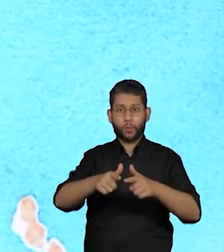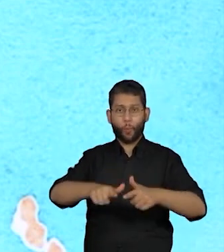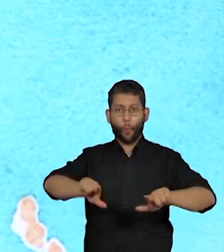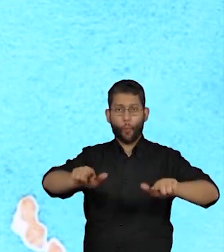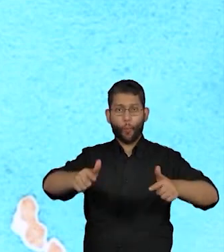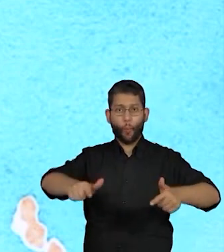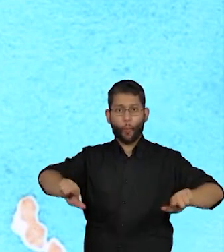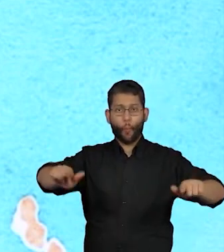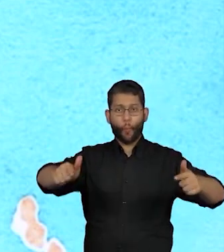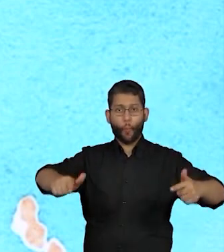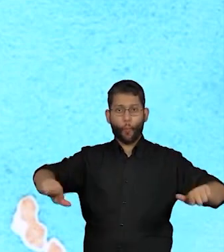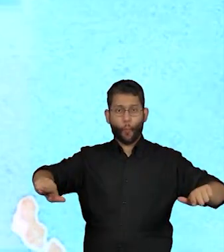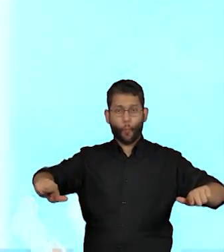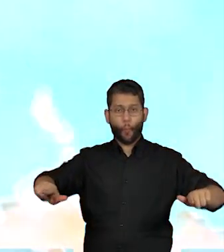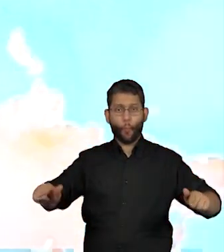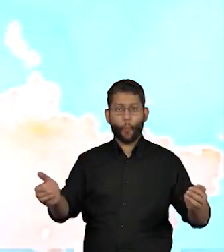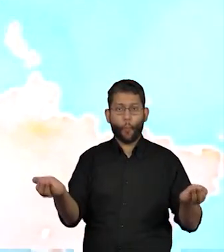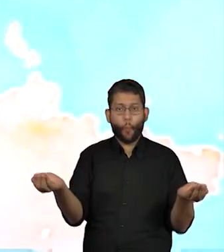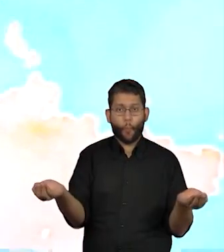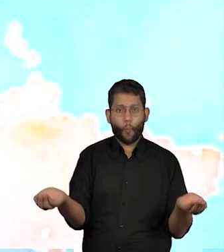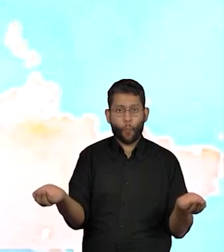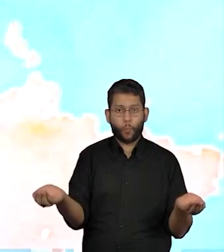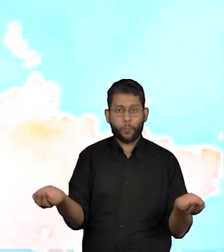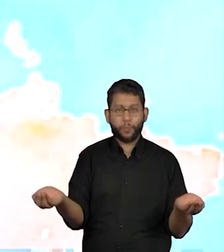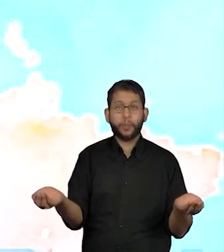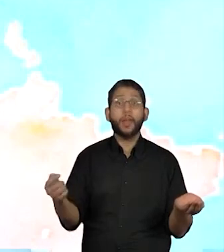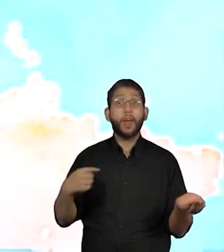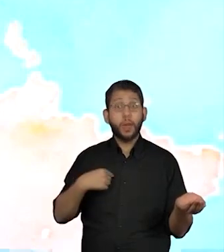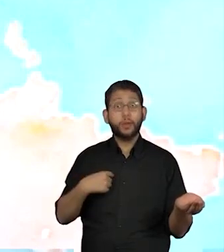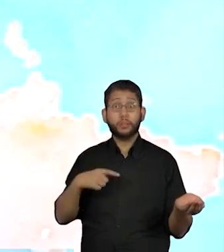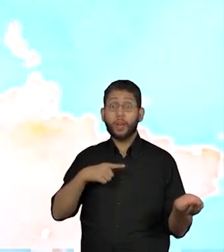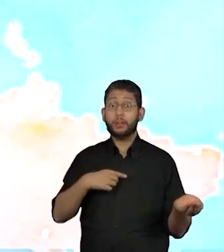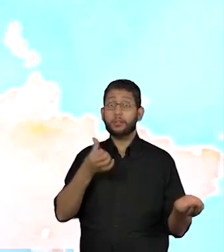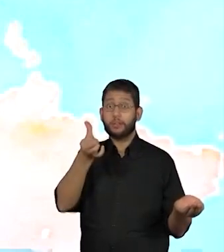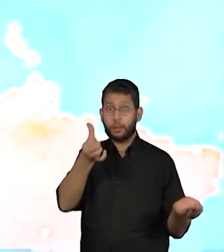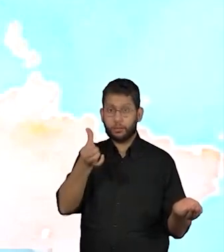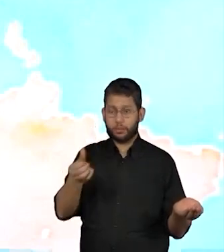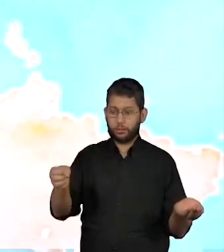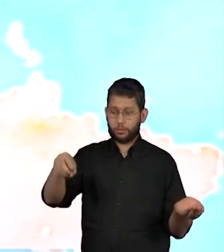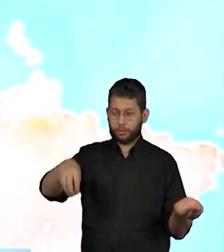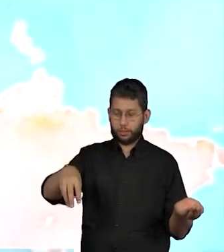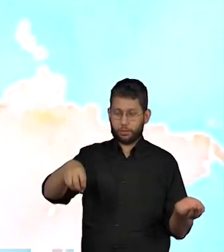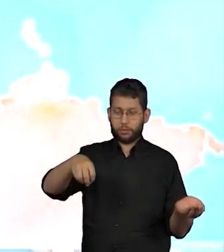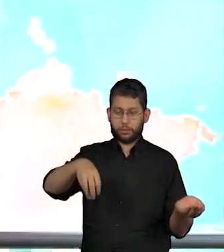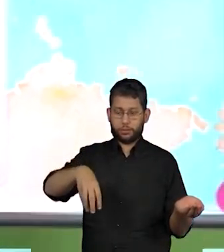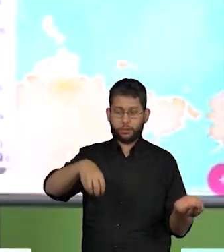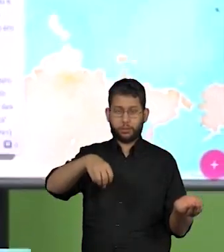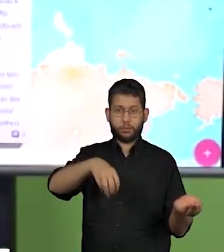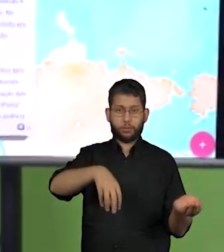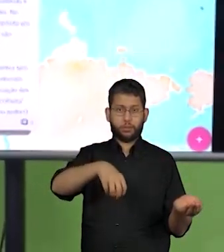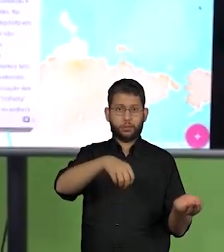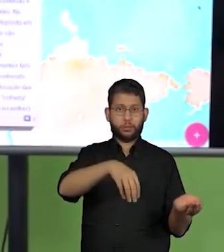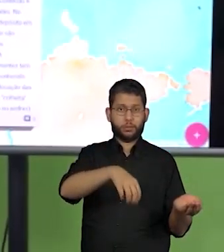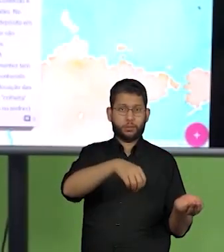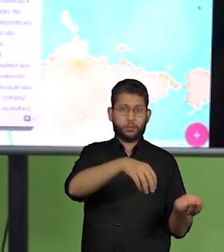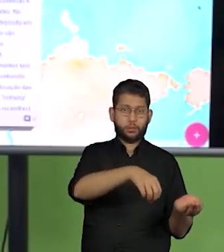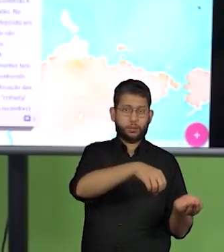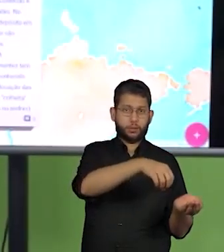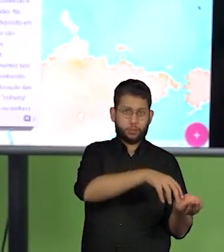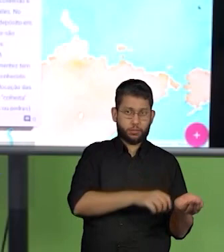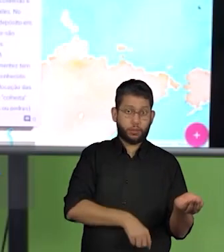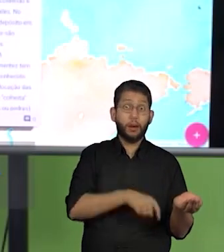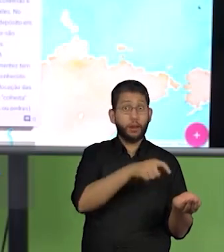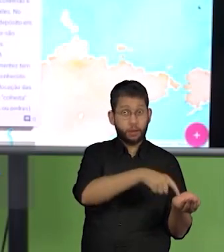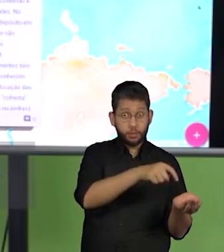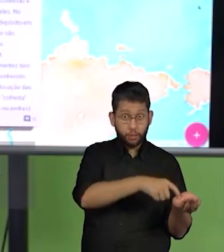vou distribuindo um em cada cova. Vou distribuir aqui, aqui, aqui, aqui e aqui. Vai ganhar quem